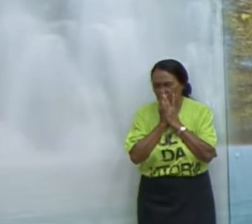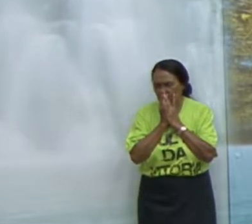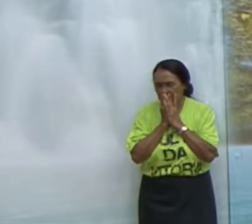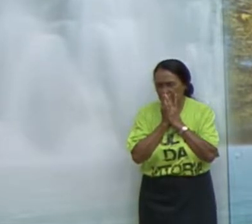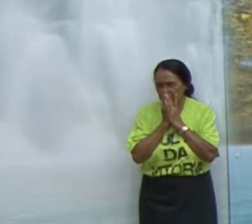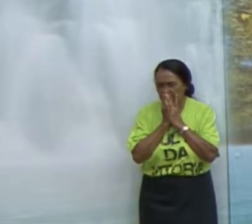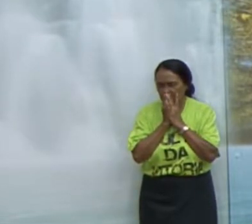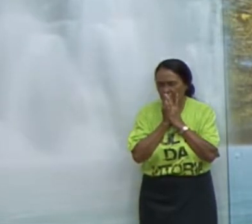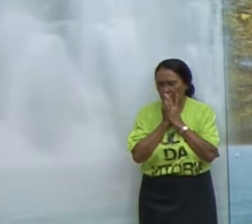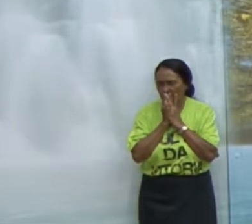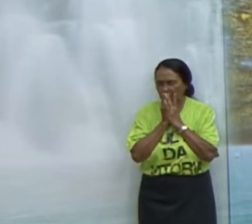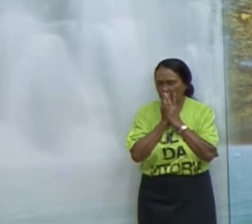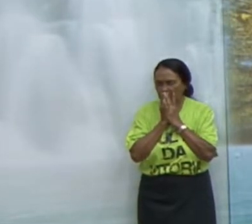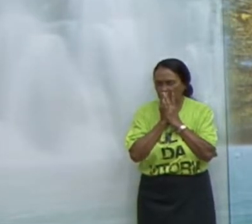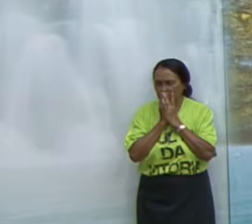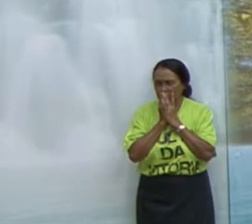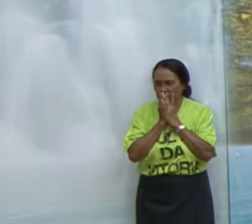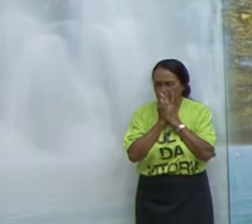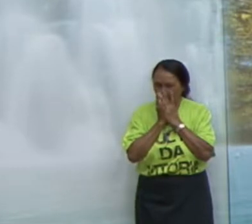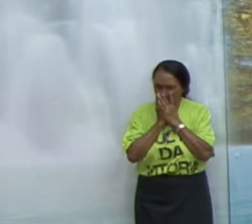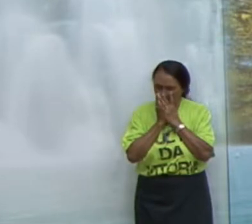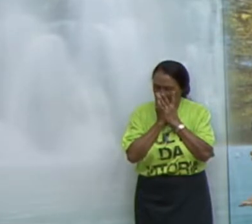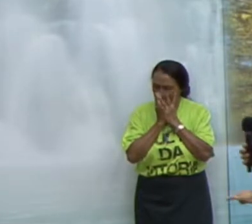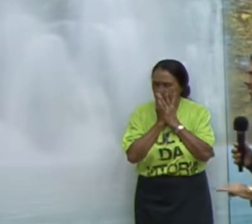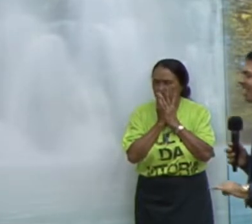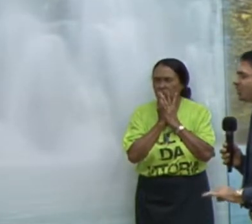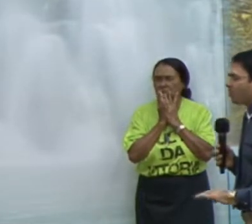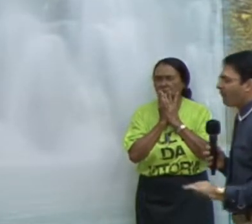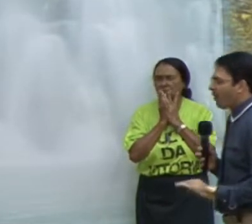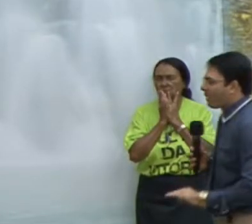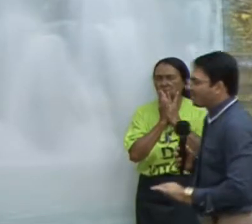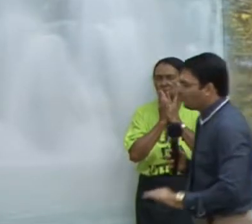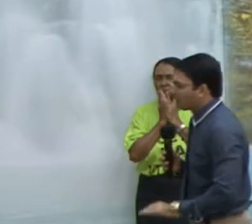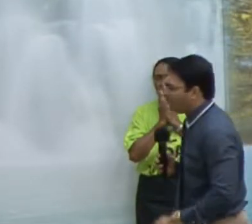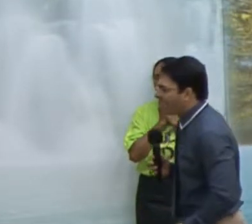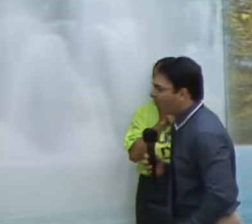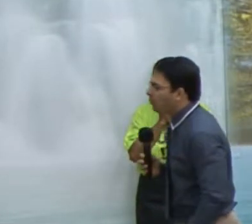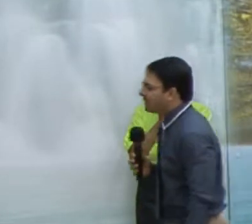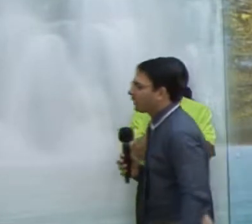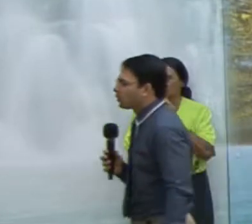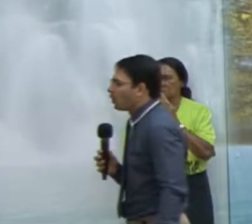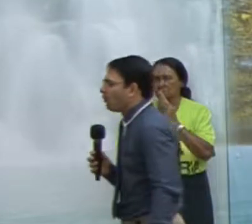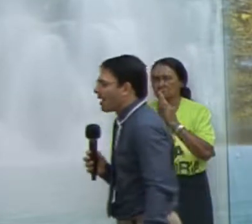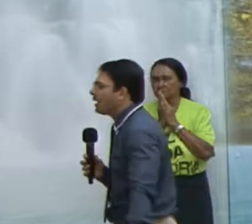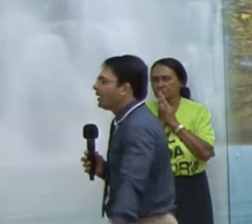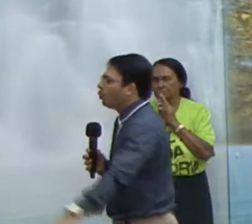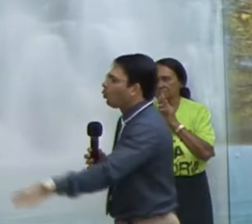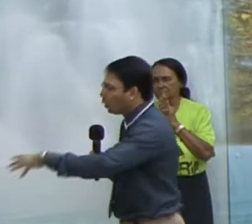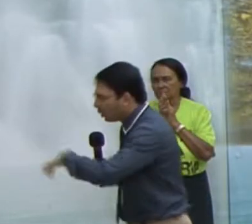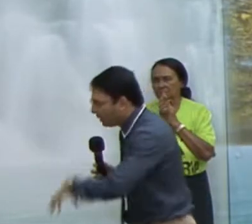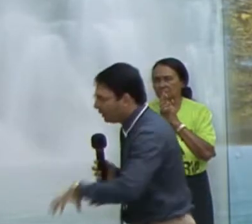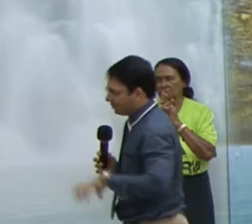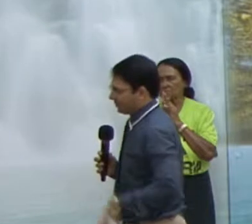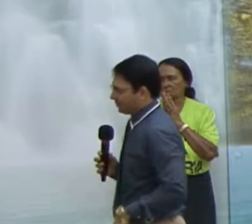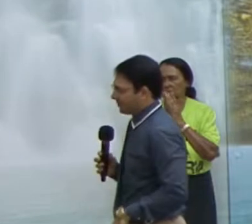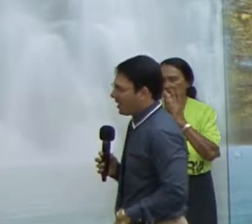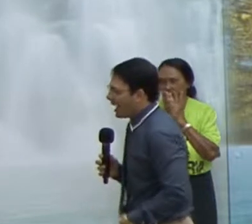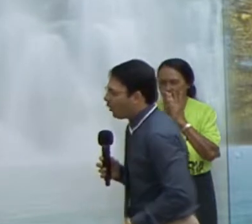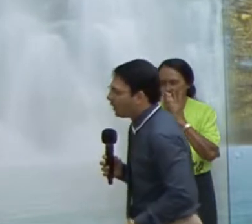A unção, meu amado pastor, ela estende de uma forma tão tamanha, vamos dizer que o senhor mora em um